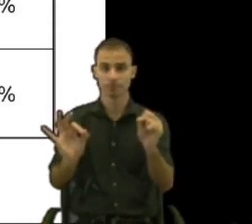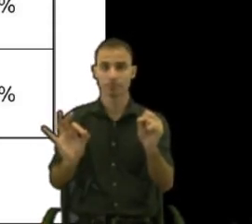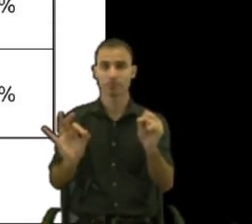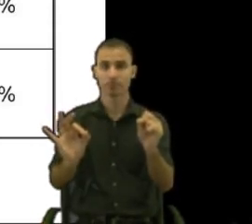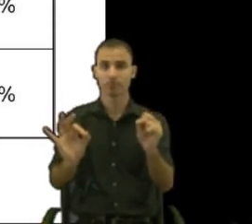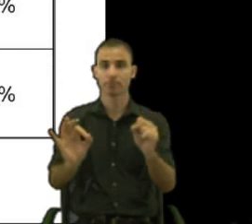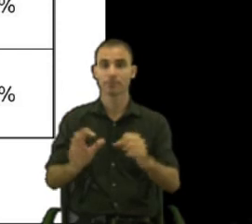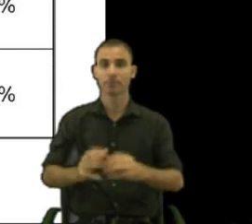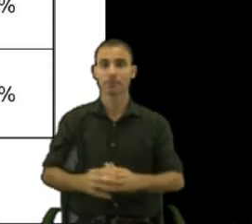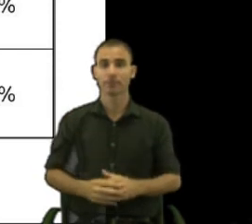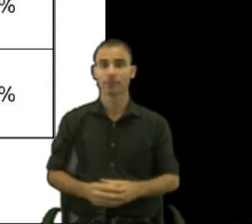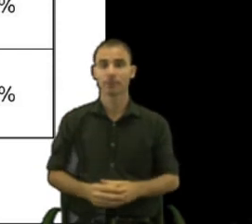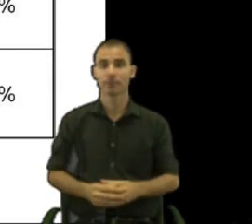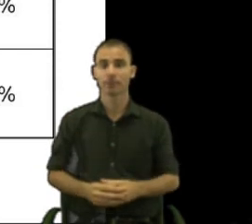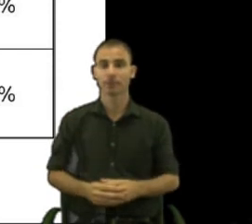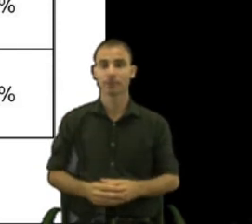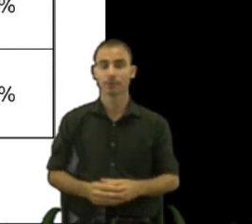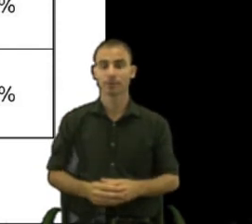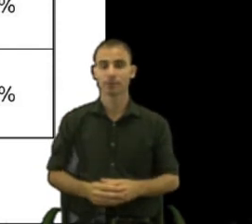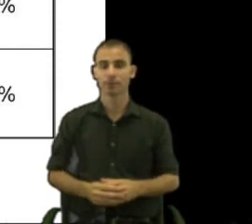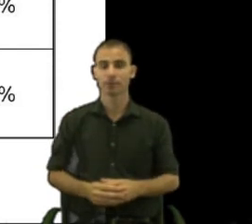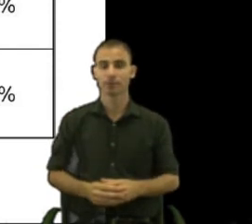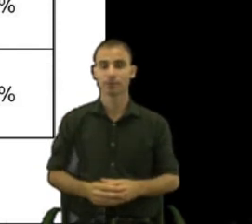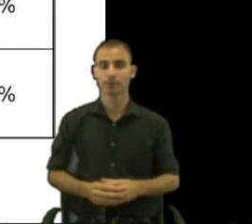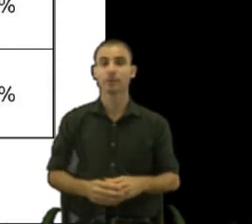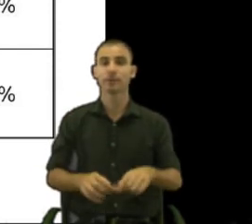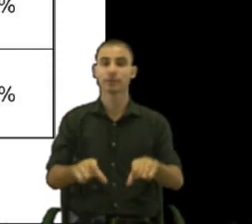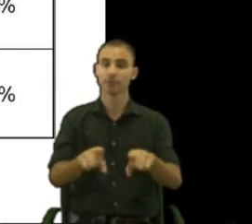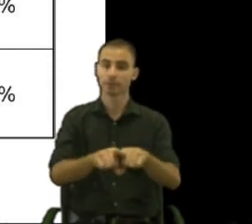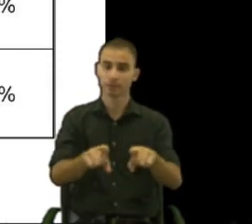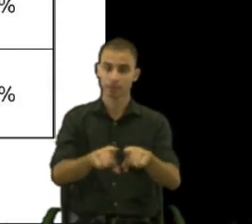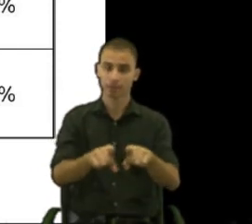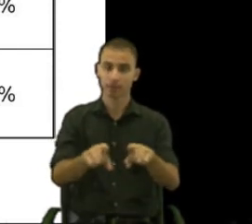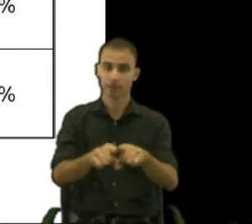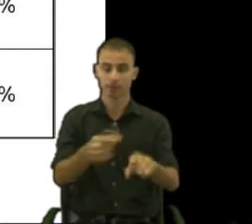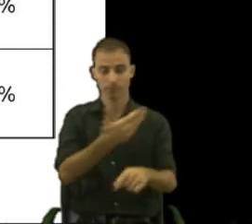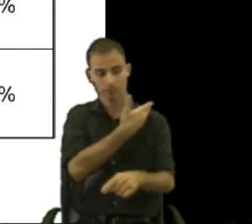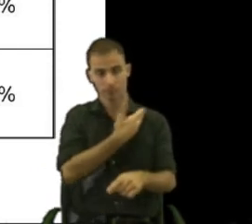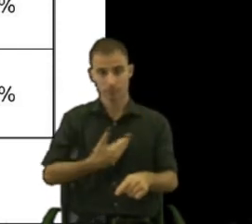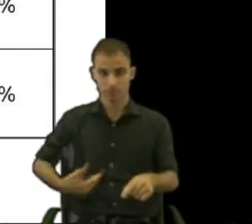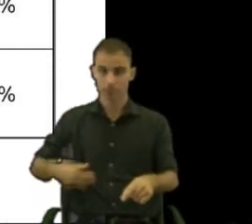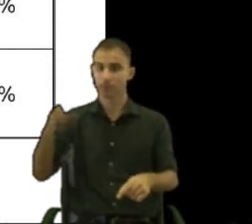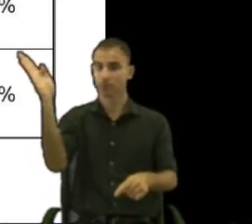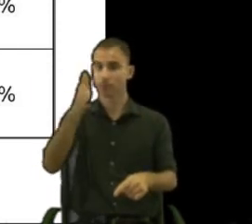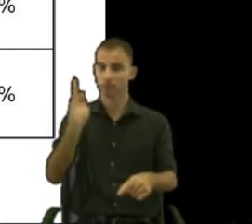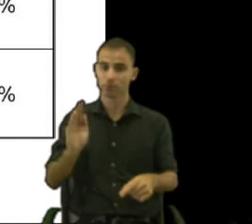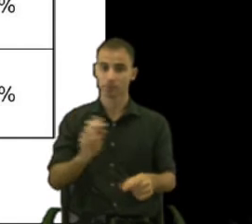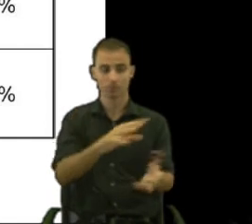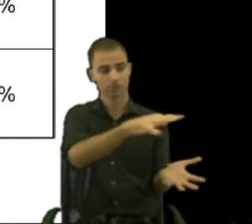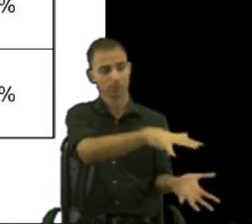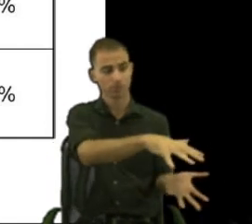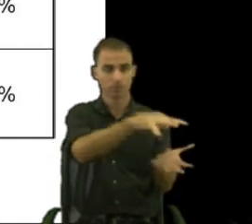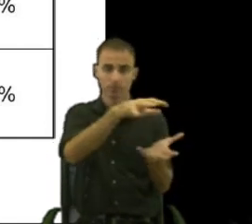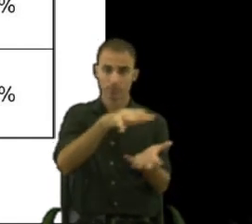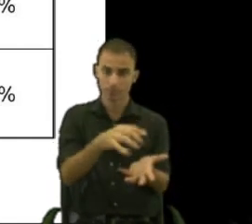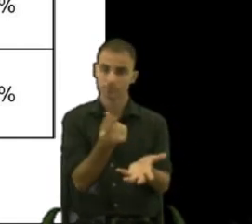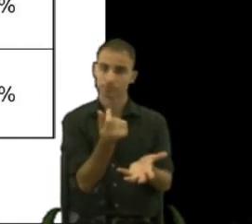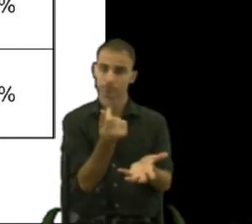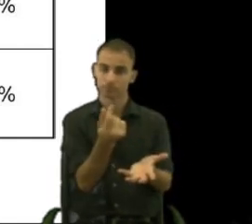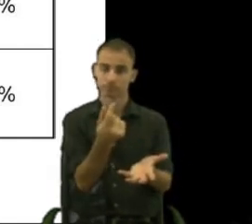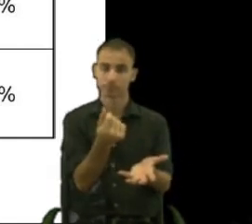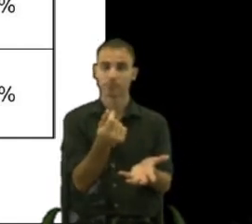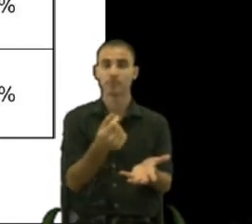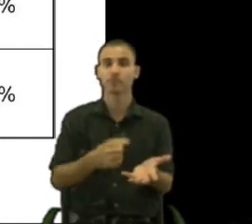mil, recursos da União, 62 milhões 342 mil, e do Estado, 5